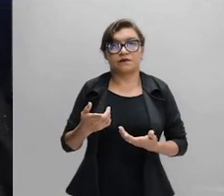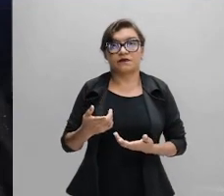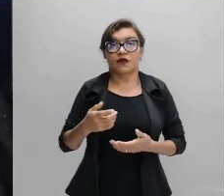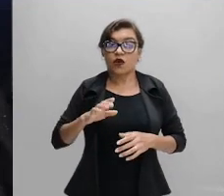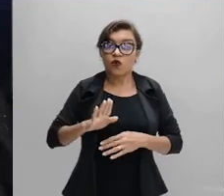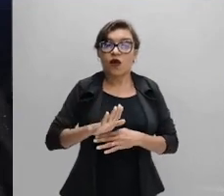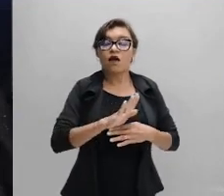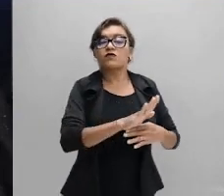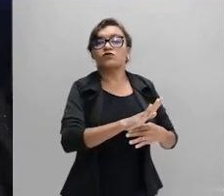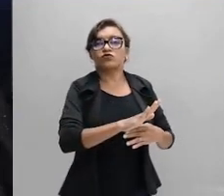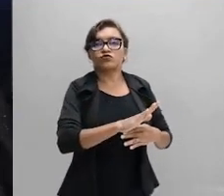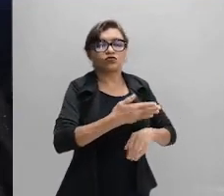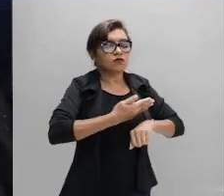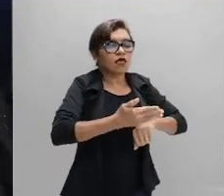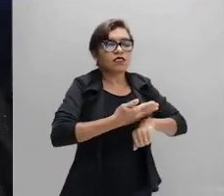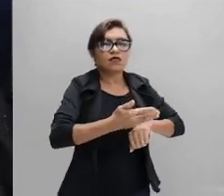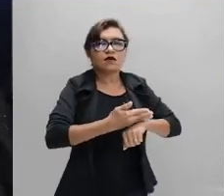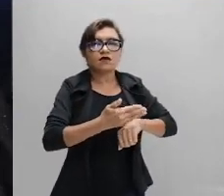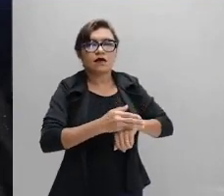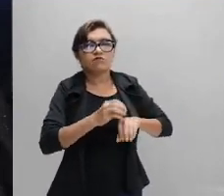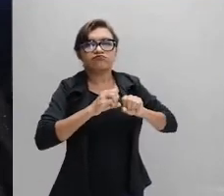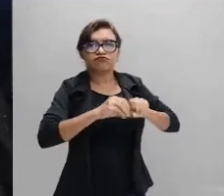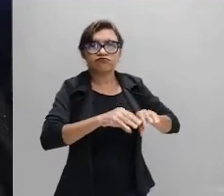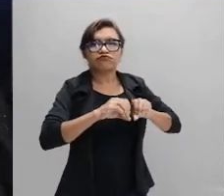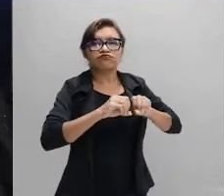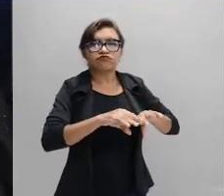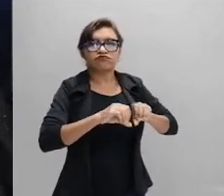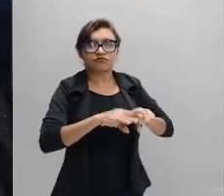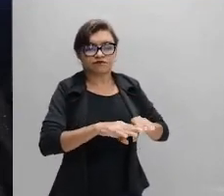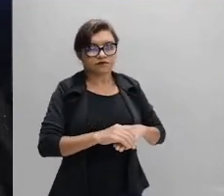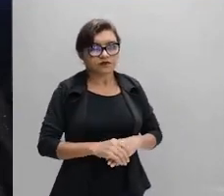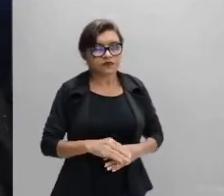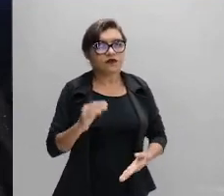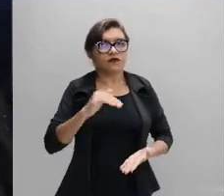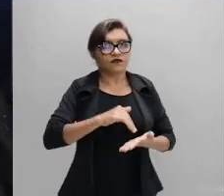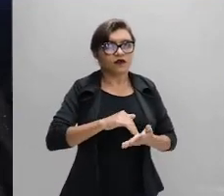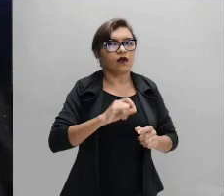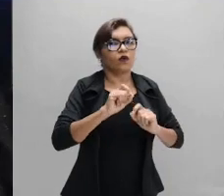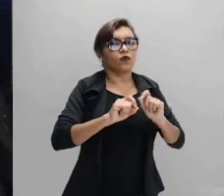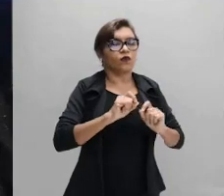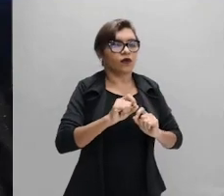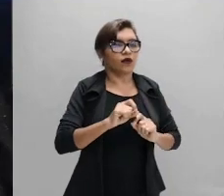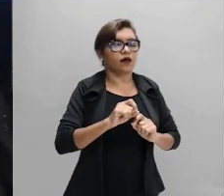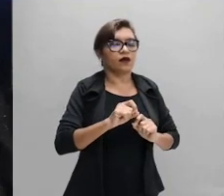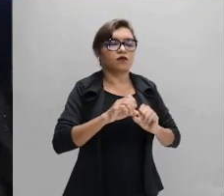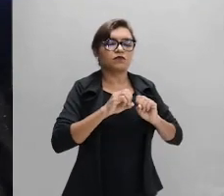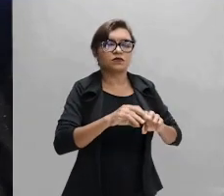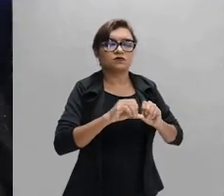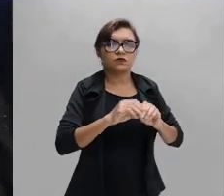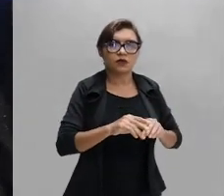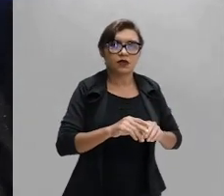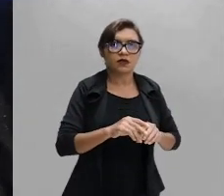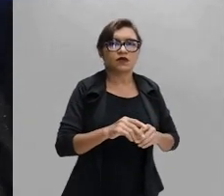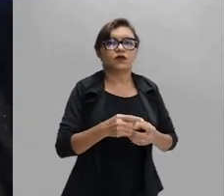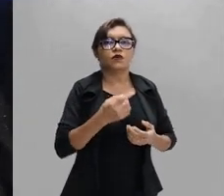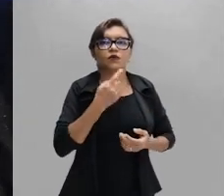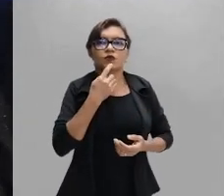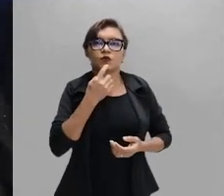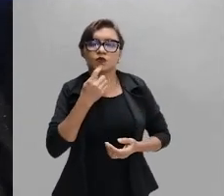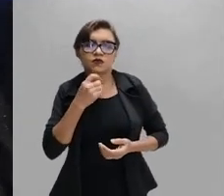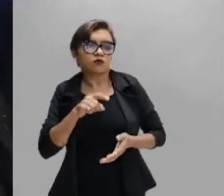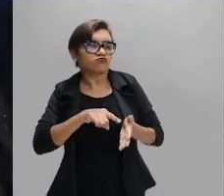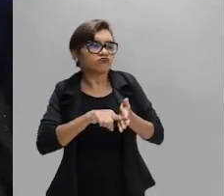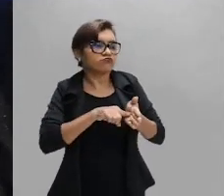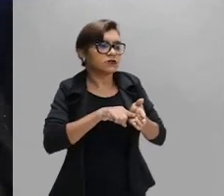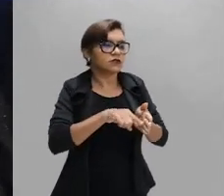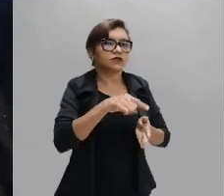ele. E no final dos treinos a gente faz o quê? A gente acaba aqui tirando lá uma amostra de sangue para ver o quanto